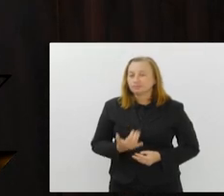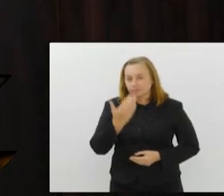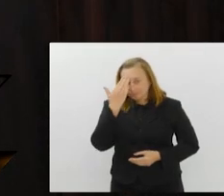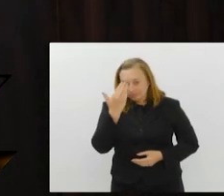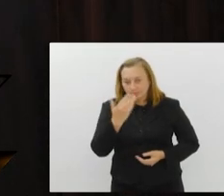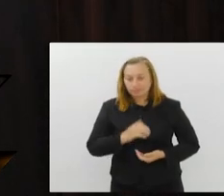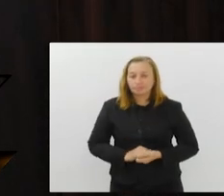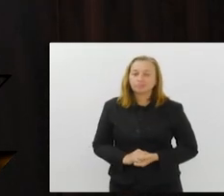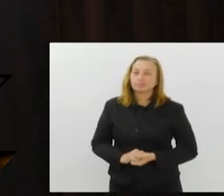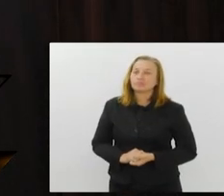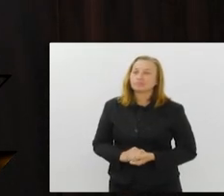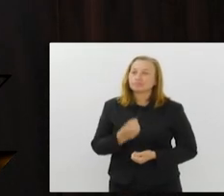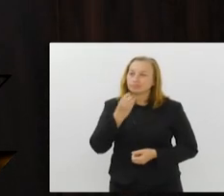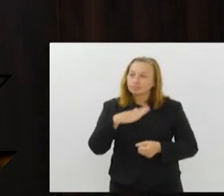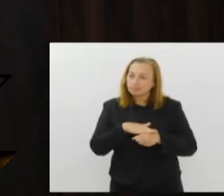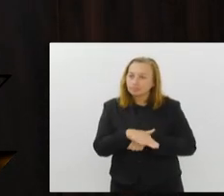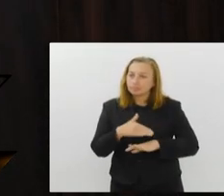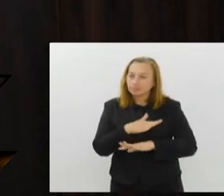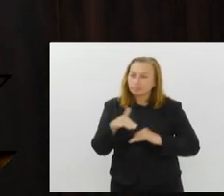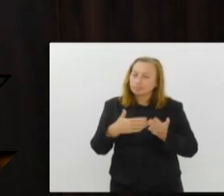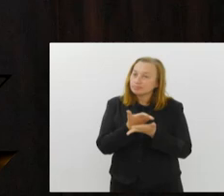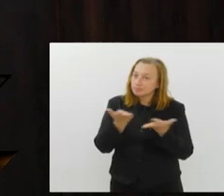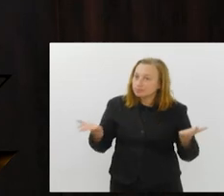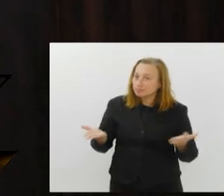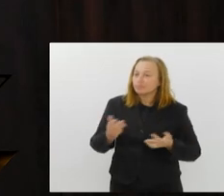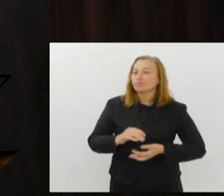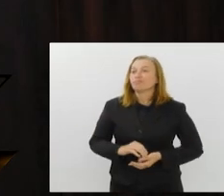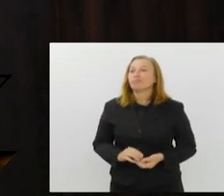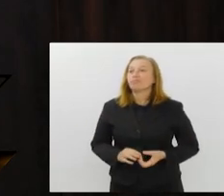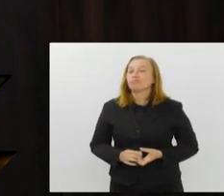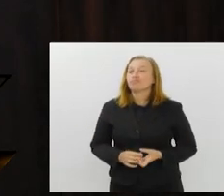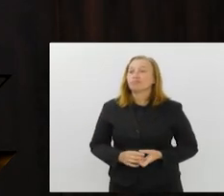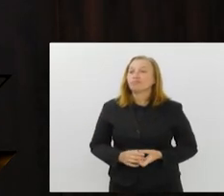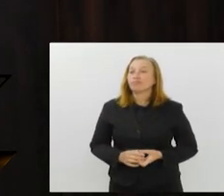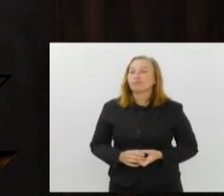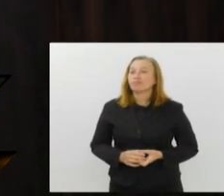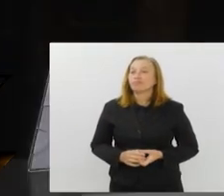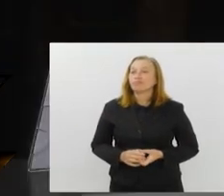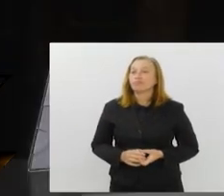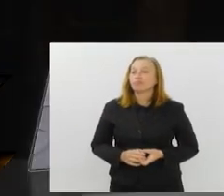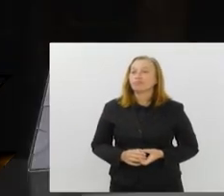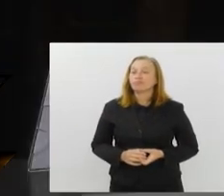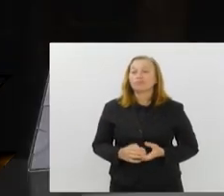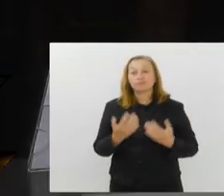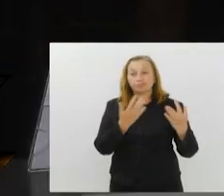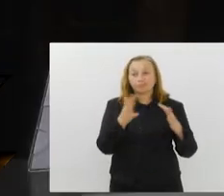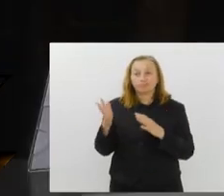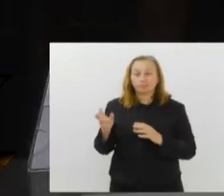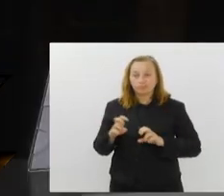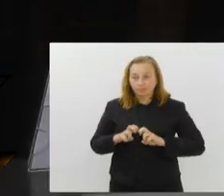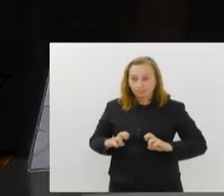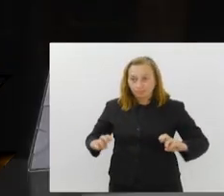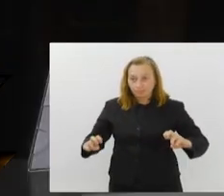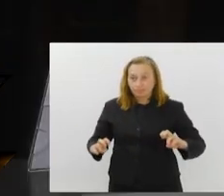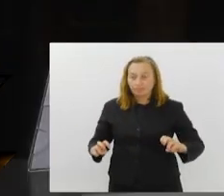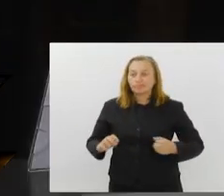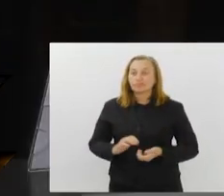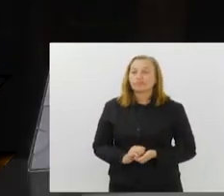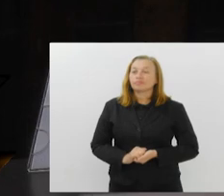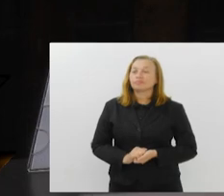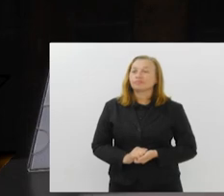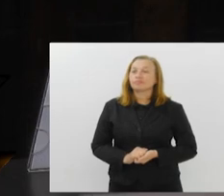obrigado boa noite a todas Boa noite a todos queria cumprimentar a mesa aqui começando é